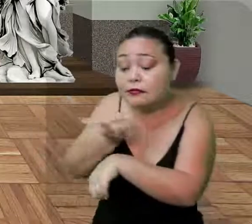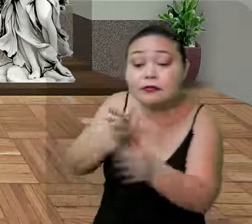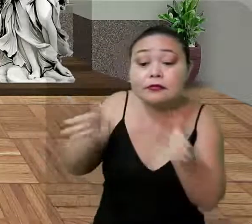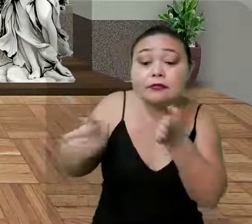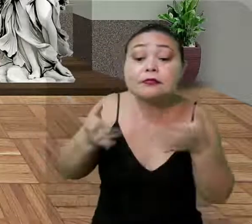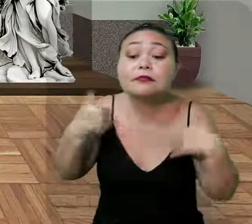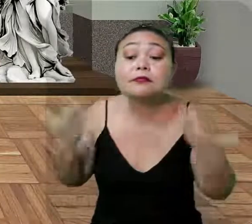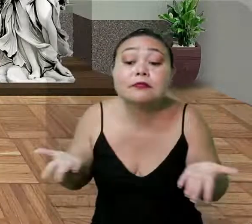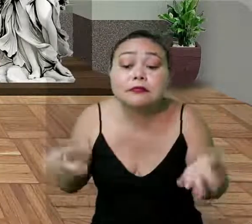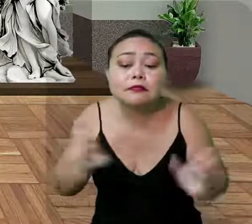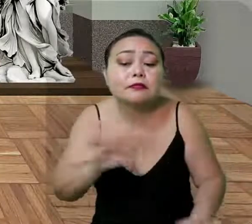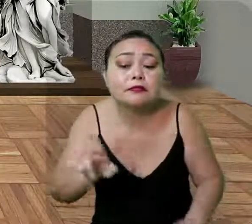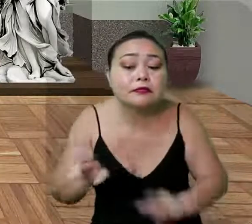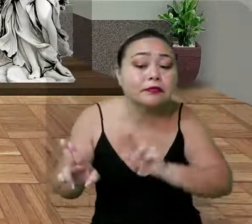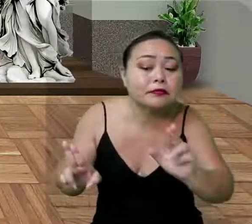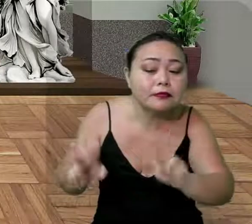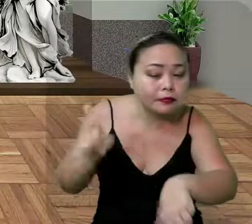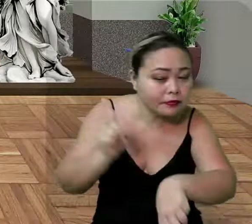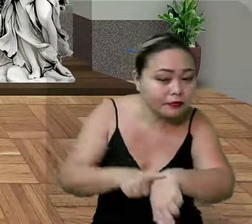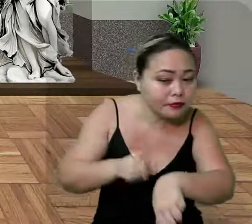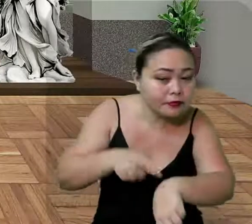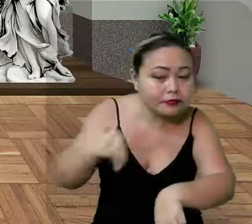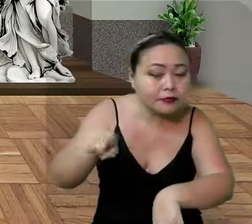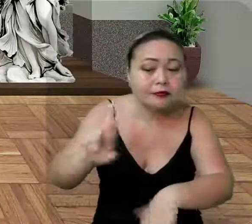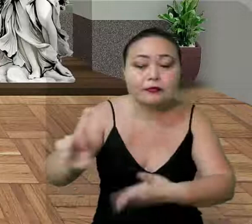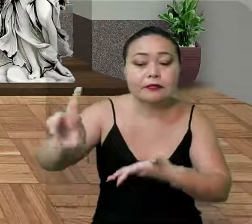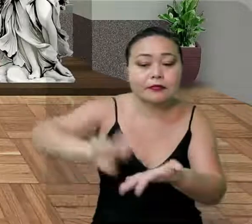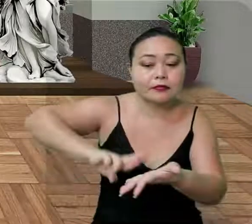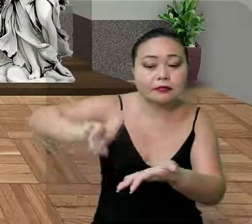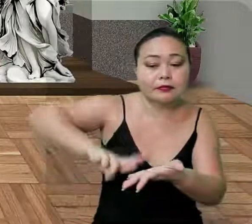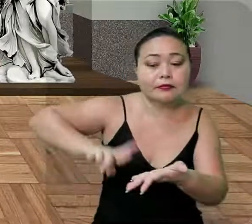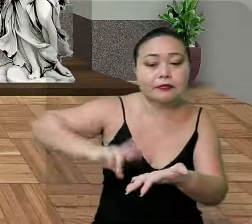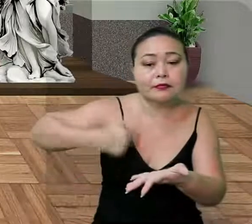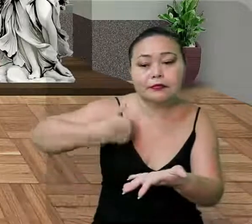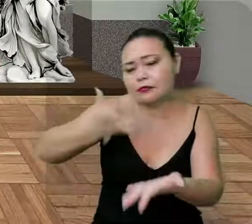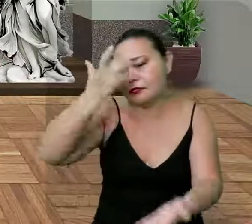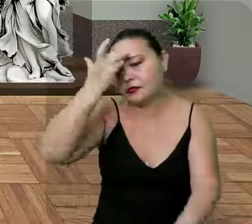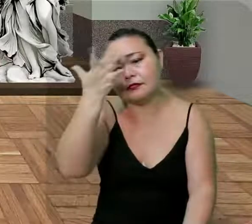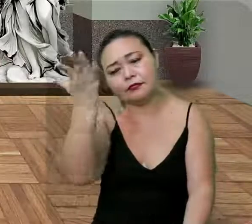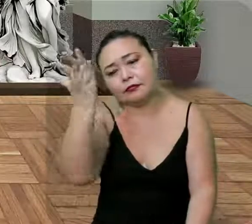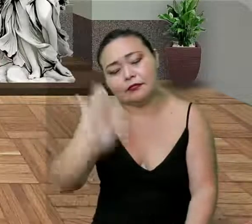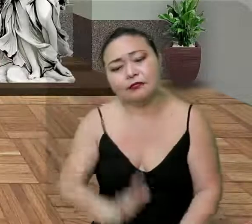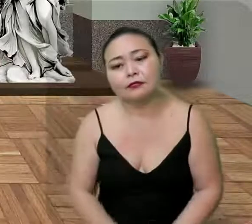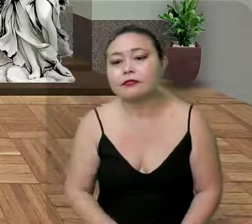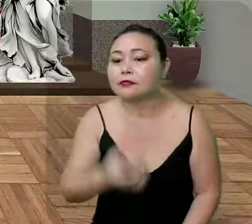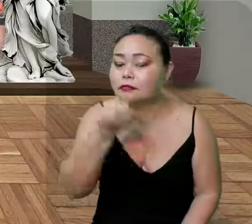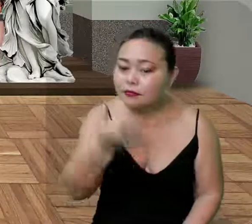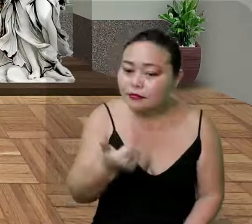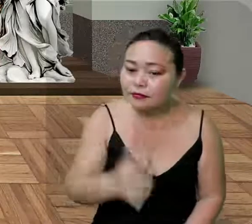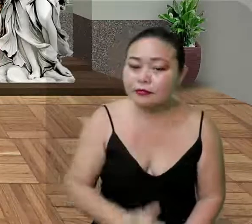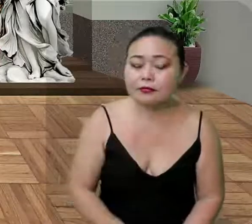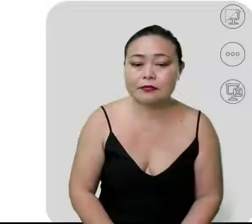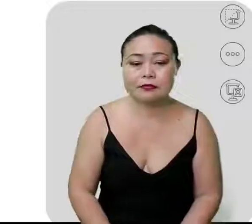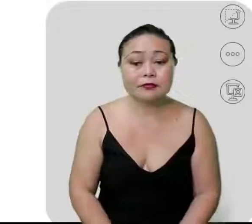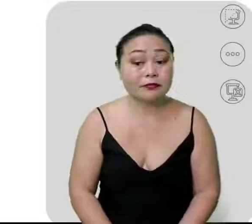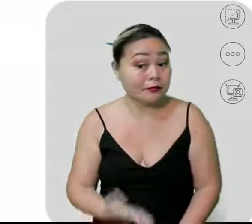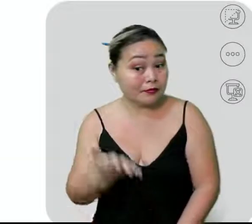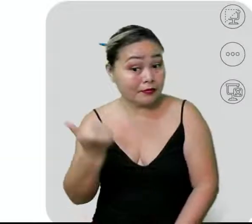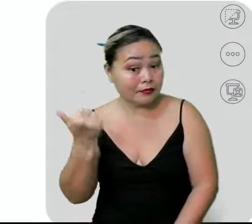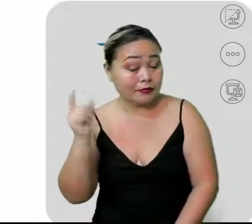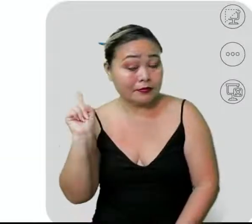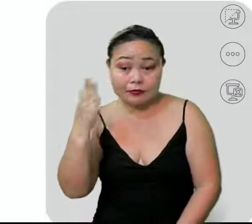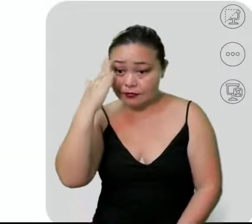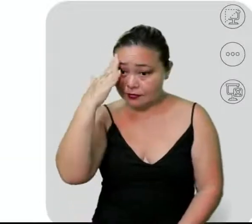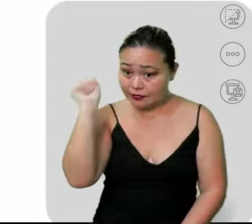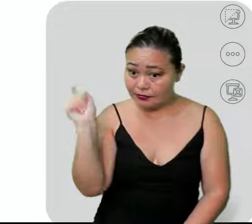potência eu deixo o tempo aí para você responder essa aí tá muito fácil tá bom vamos lá